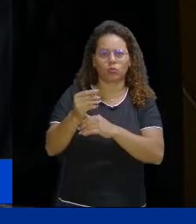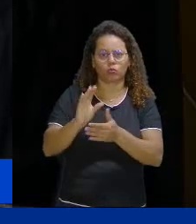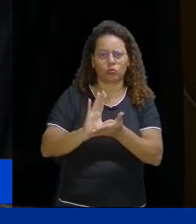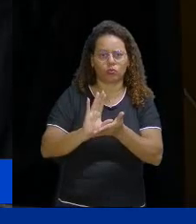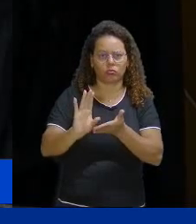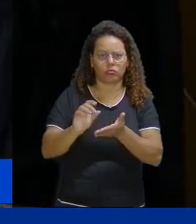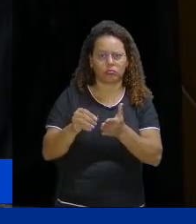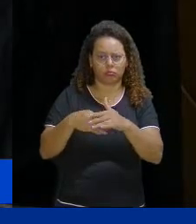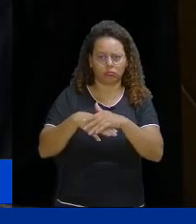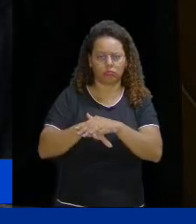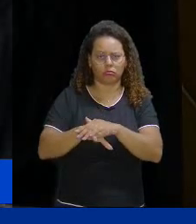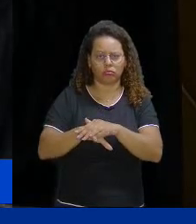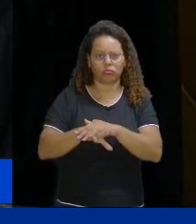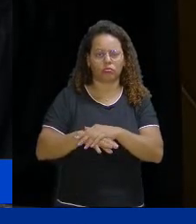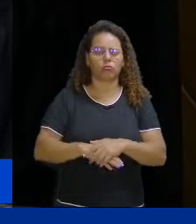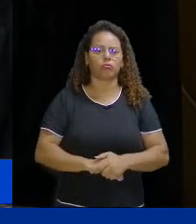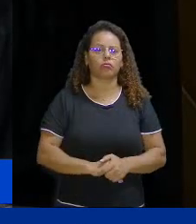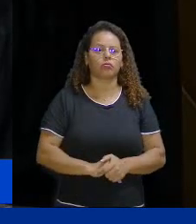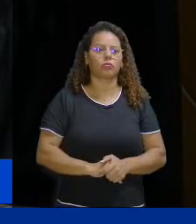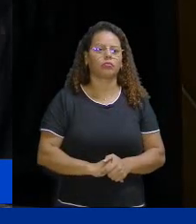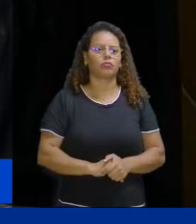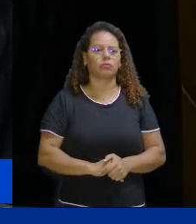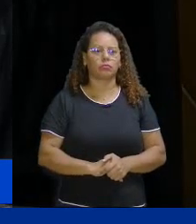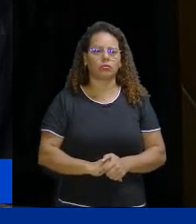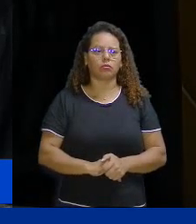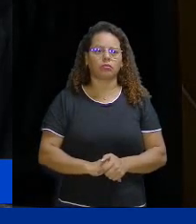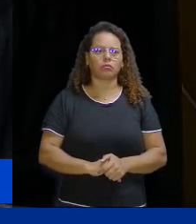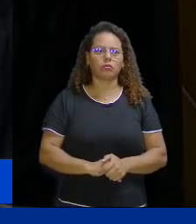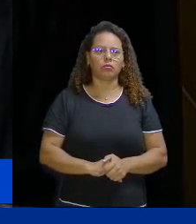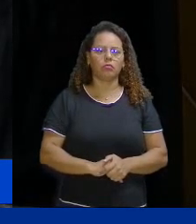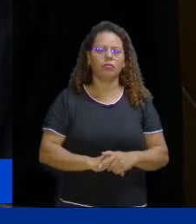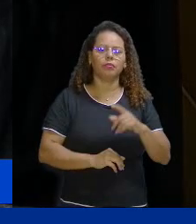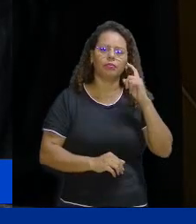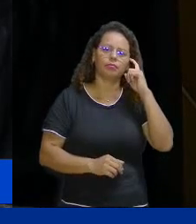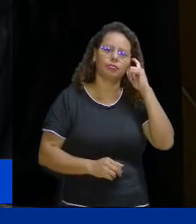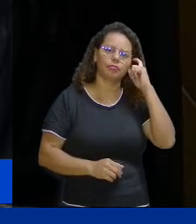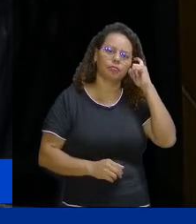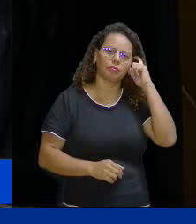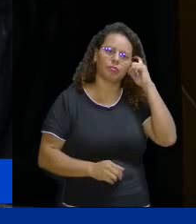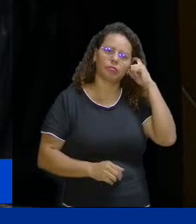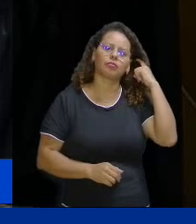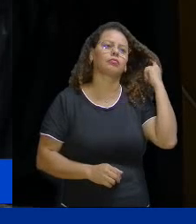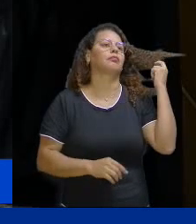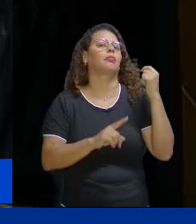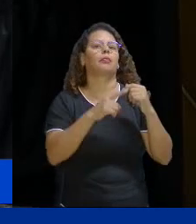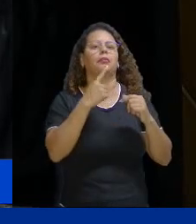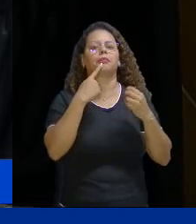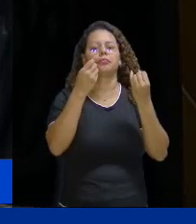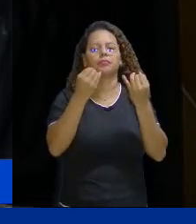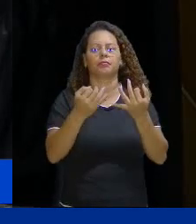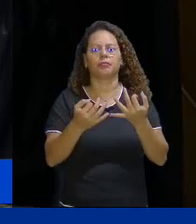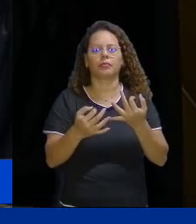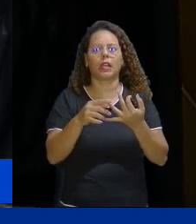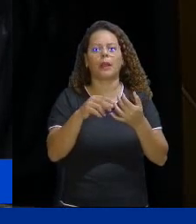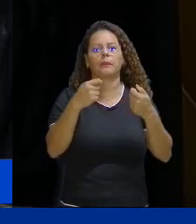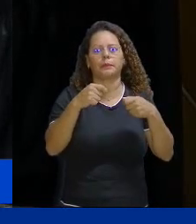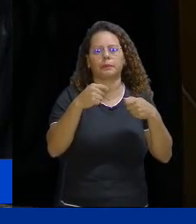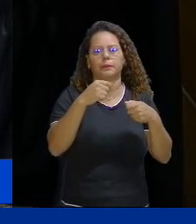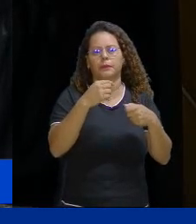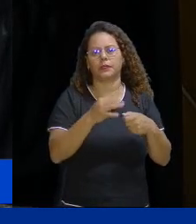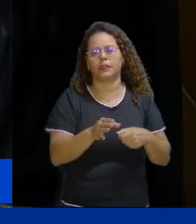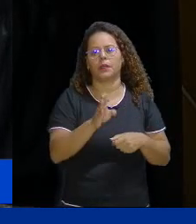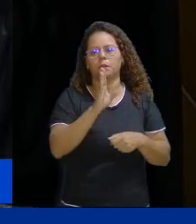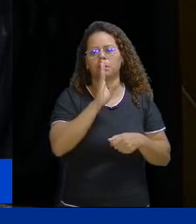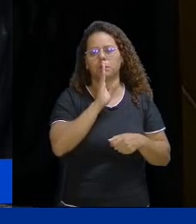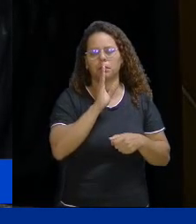motivos acima elencados, pediram que a tramitação do feito siga em sigilo até a apreciação da liminar e que seja